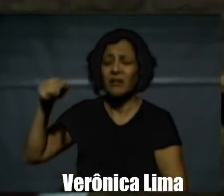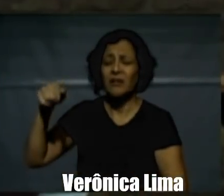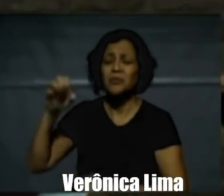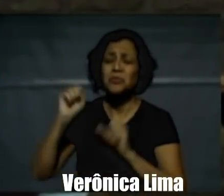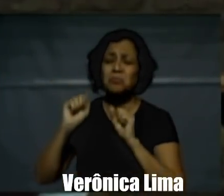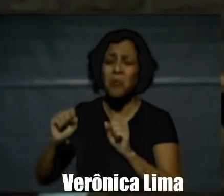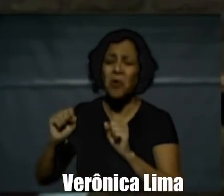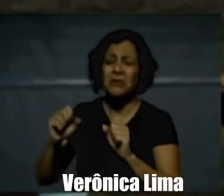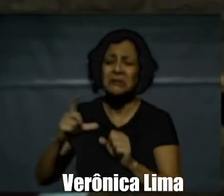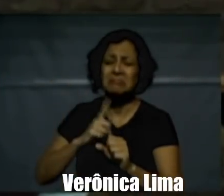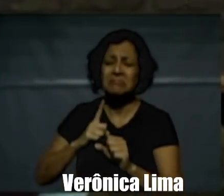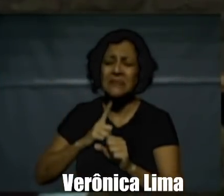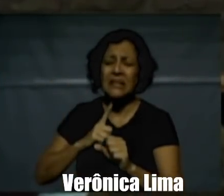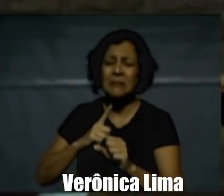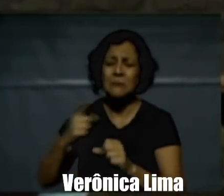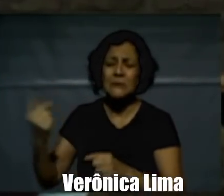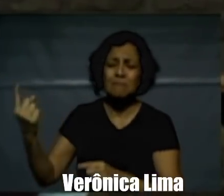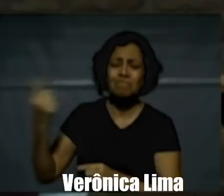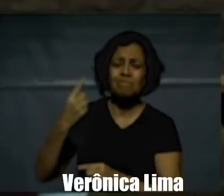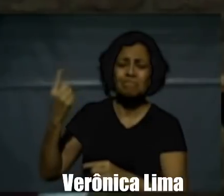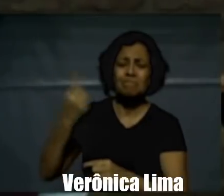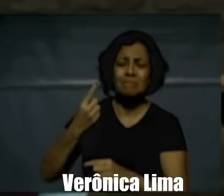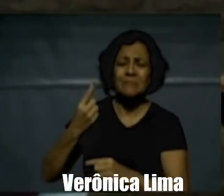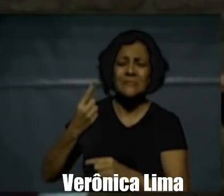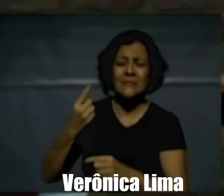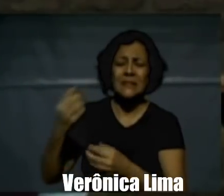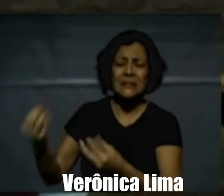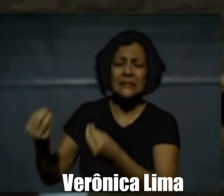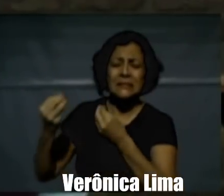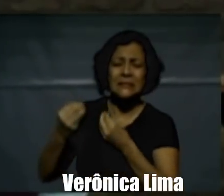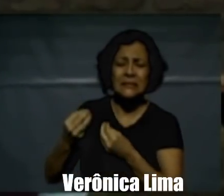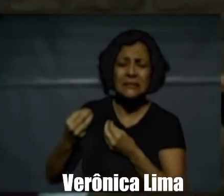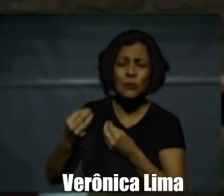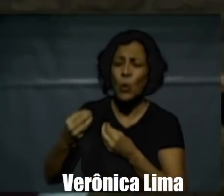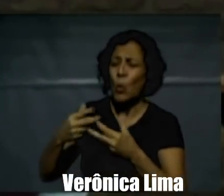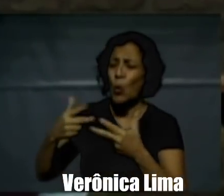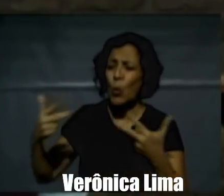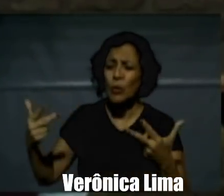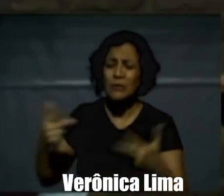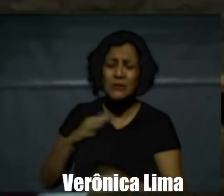Eles têm nos assolado, nos desorientado.